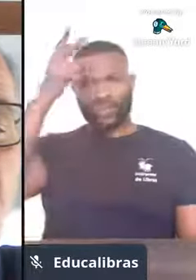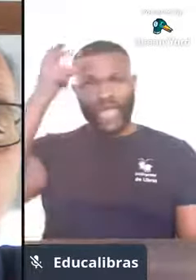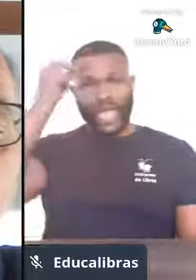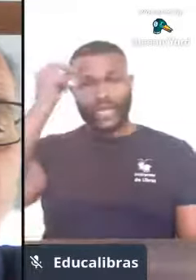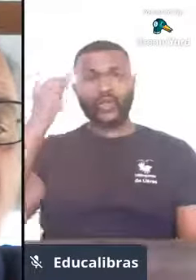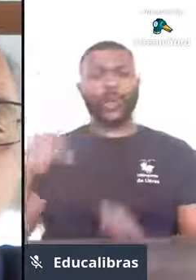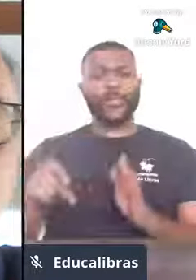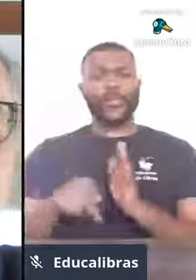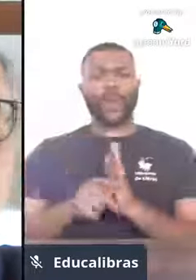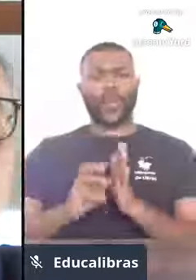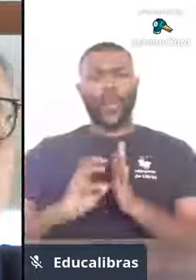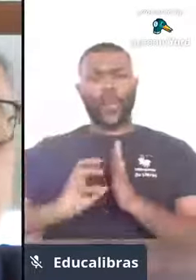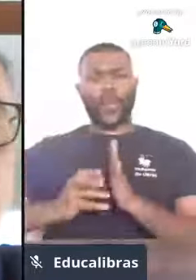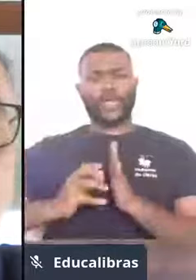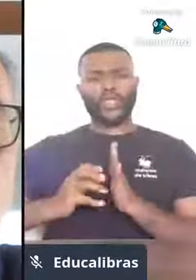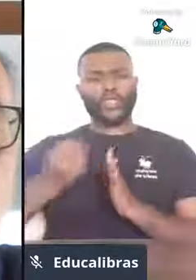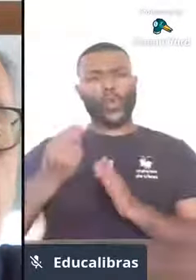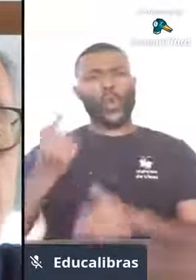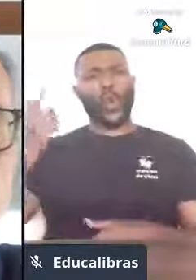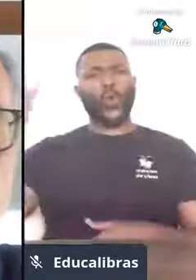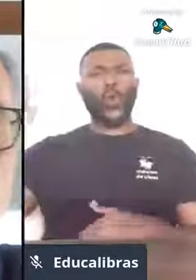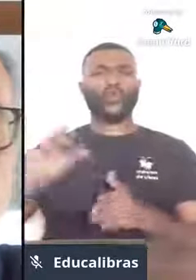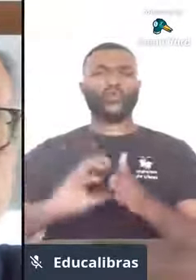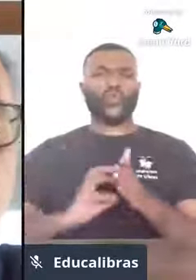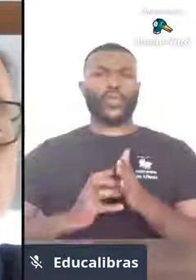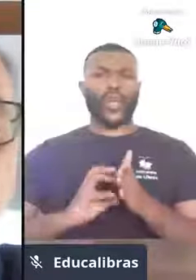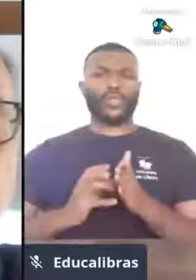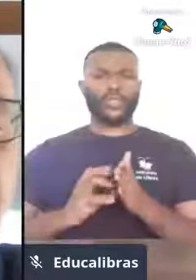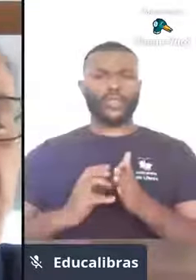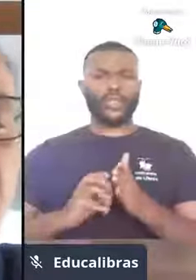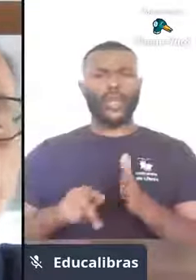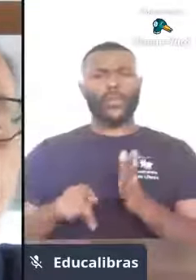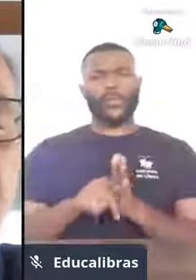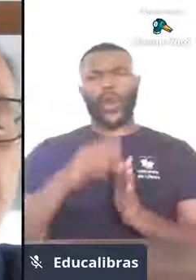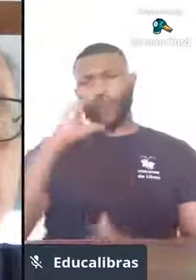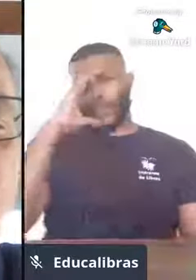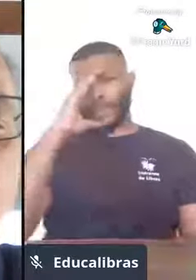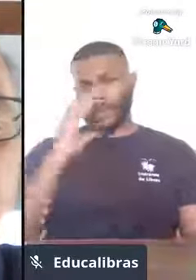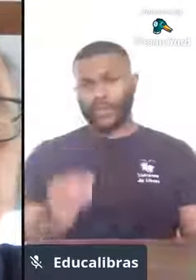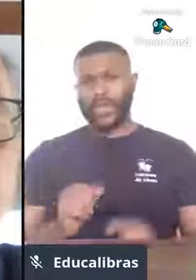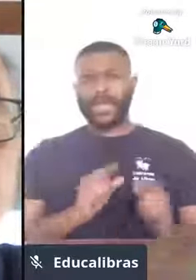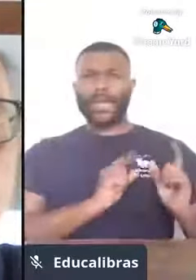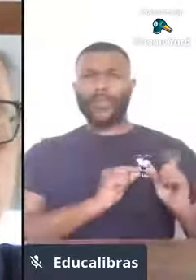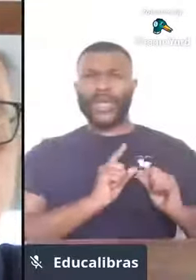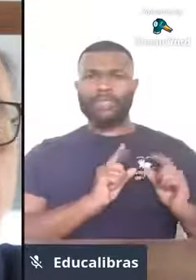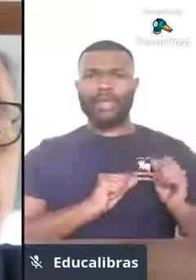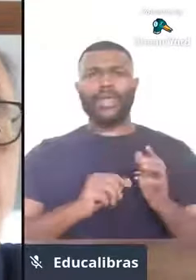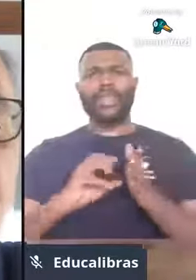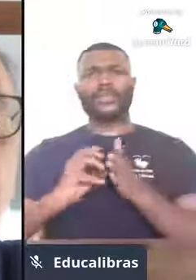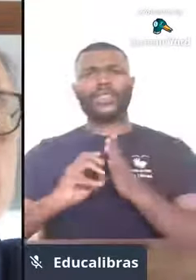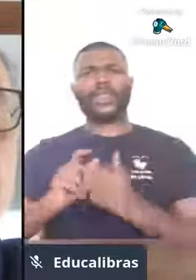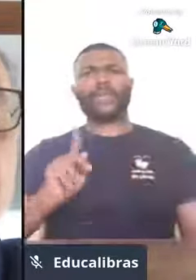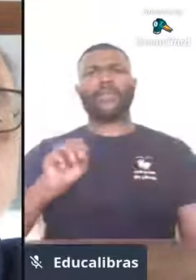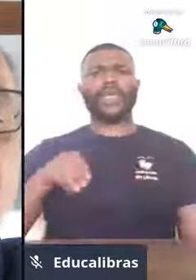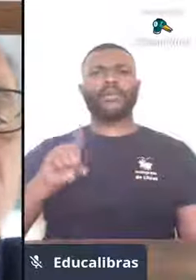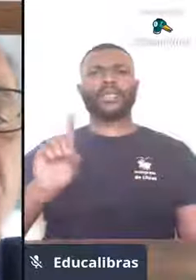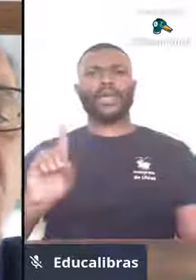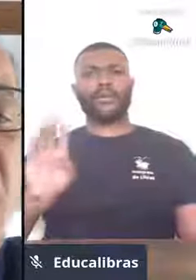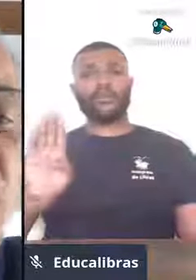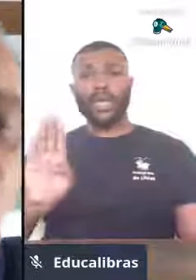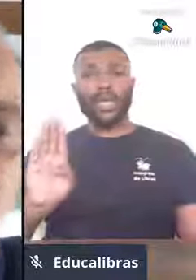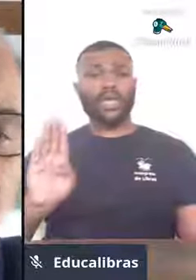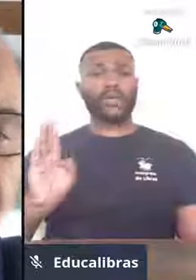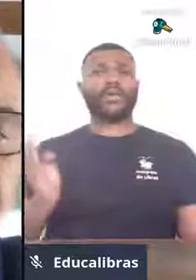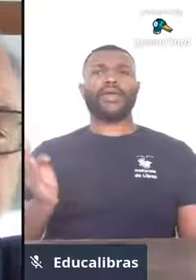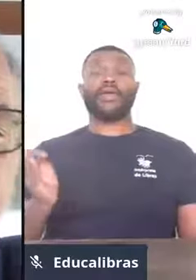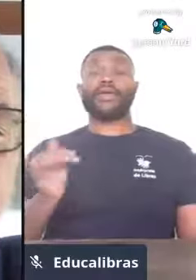partido ou não, de outros partidos, seja do PSDB, do PT, do PMDB, qualquer partido que entrar, não tem o